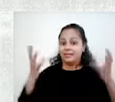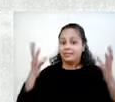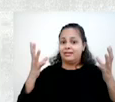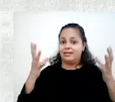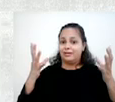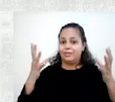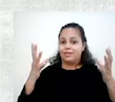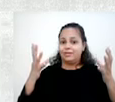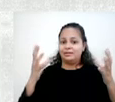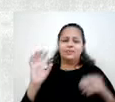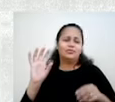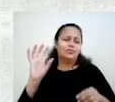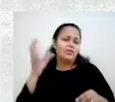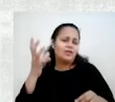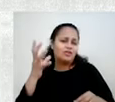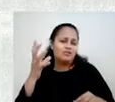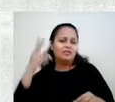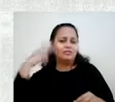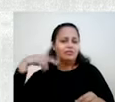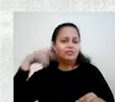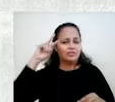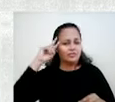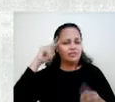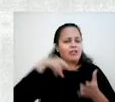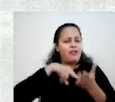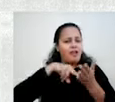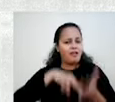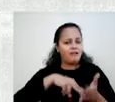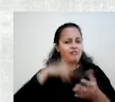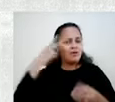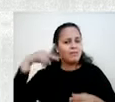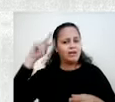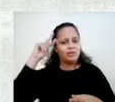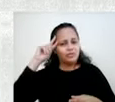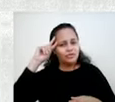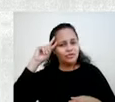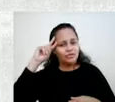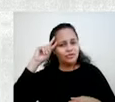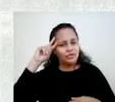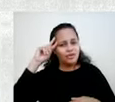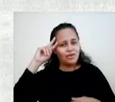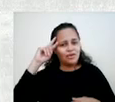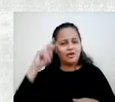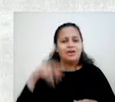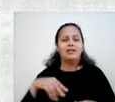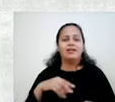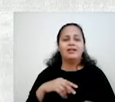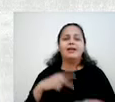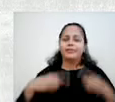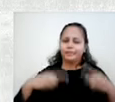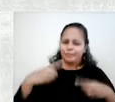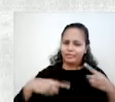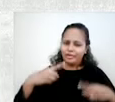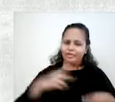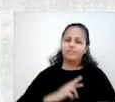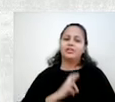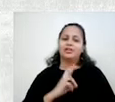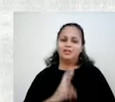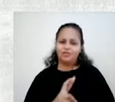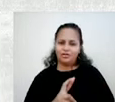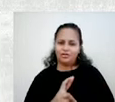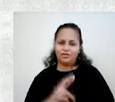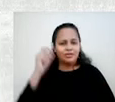celebração de marcos históricos pode reafirmar a história e particularidades políticas, culturais e religiosas de